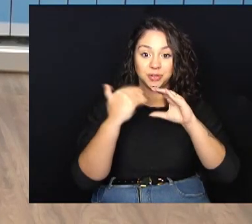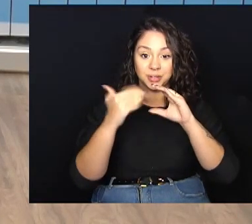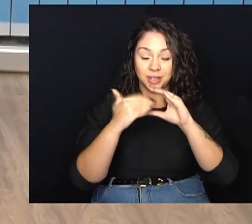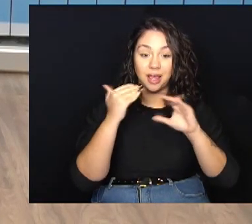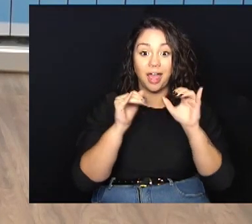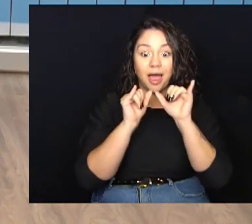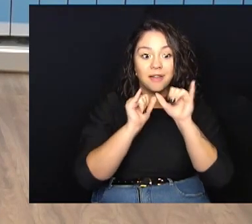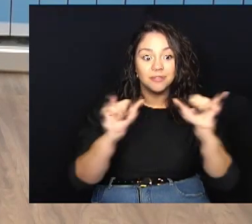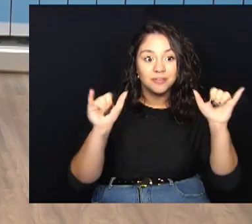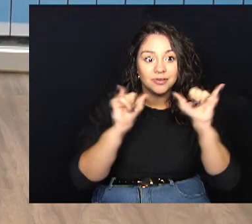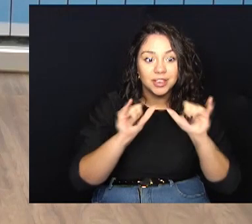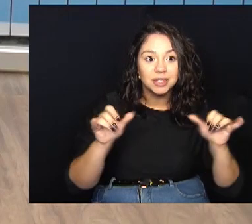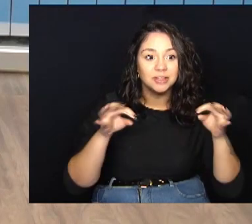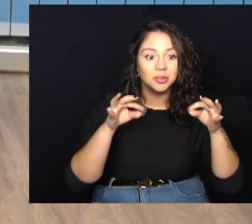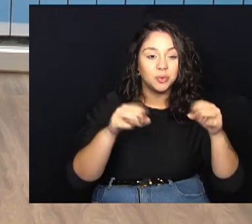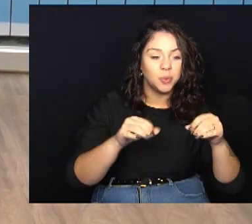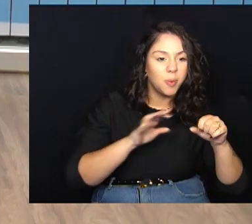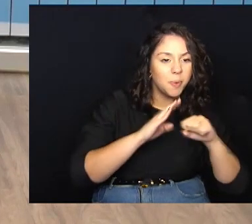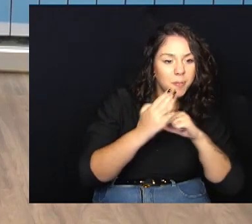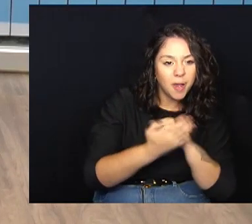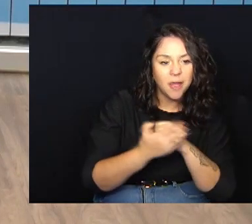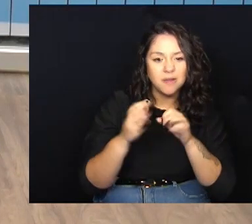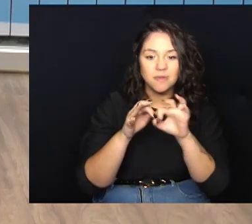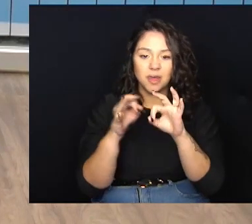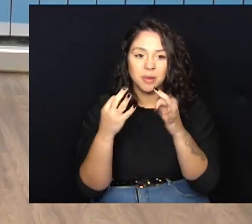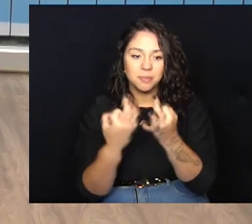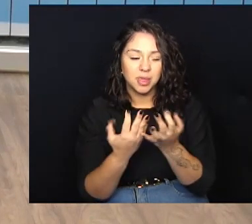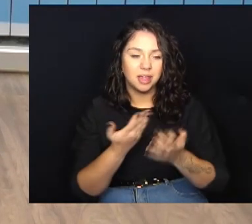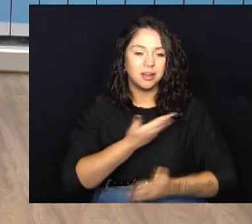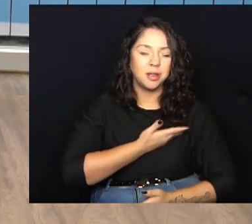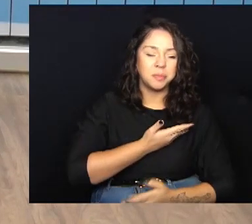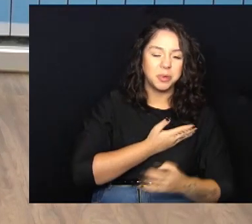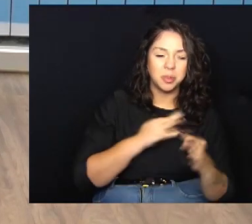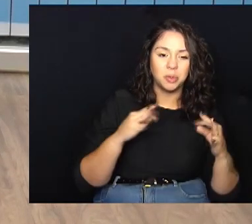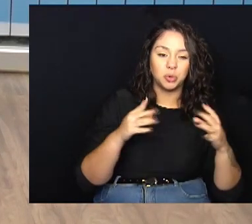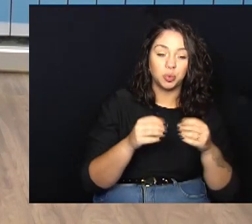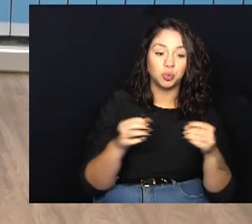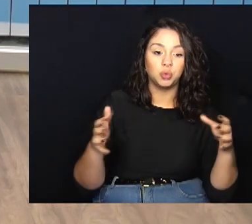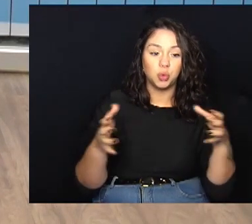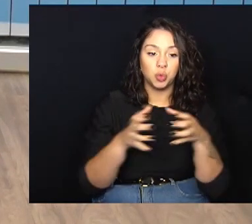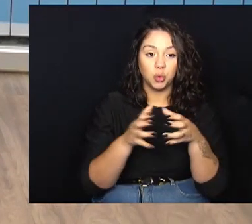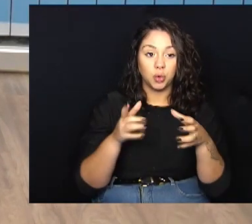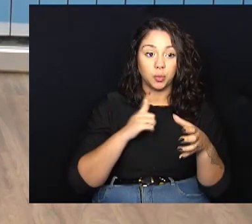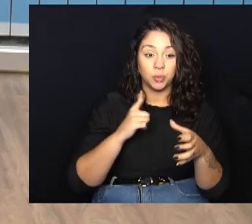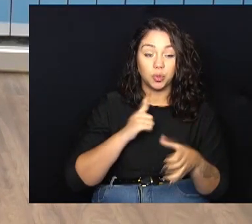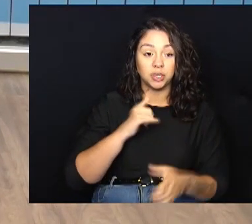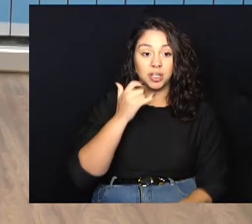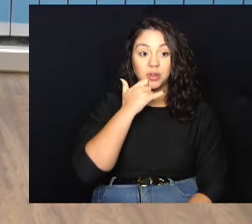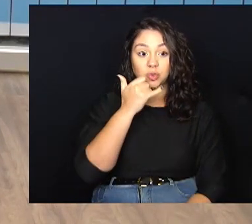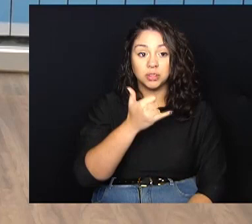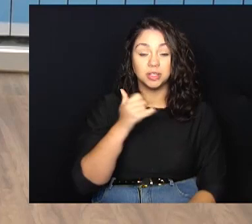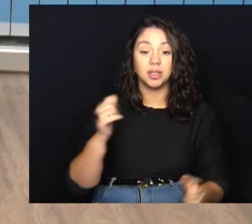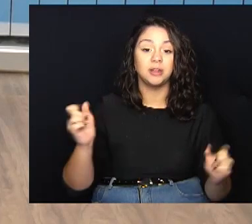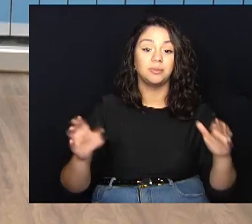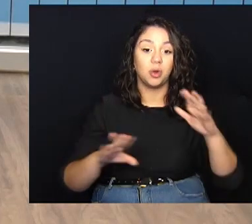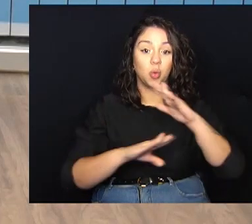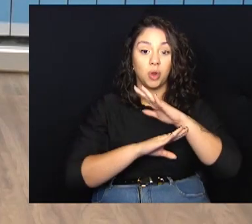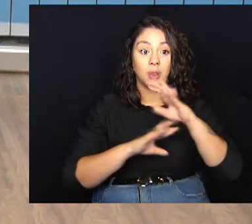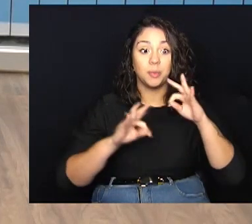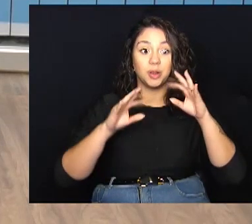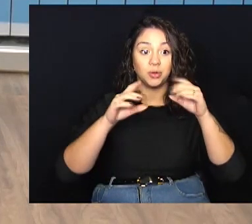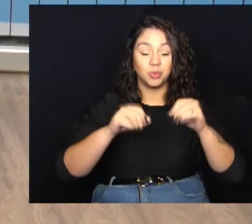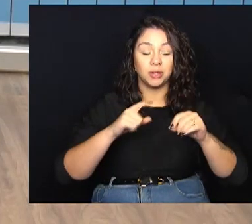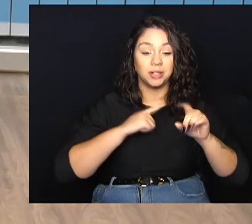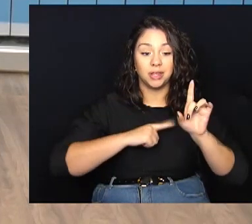todo mundo aí no seu bairro na sua família os seus amigos em grupo que você tem pelo celular câmera Total durante todo